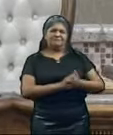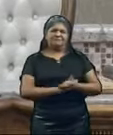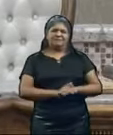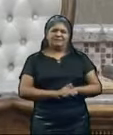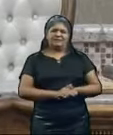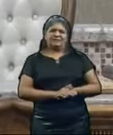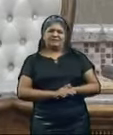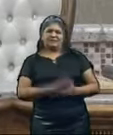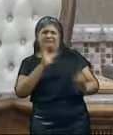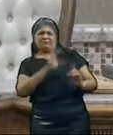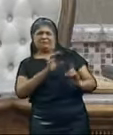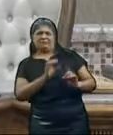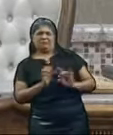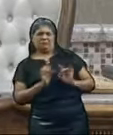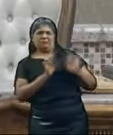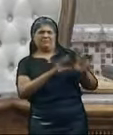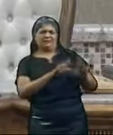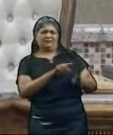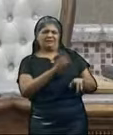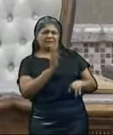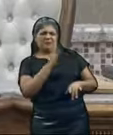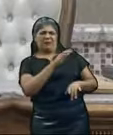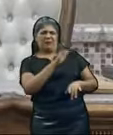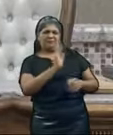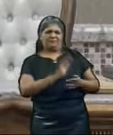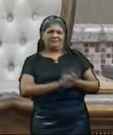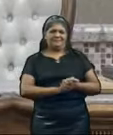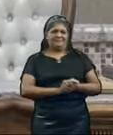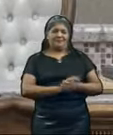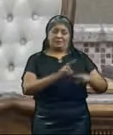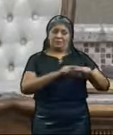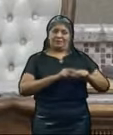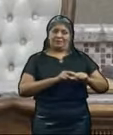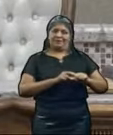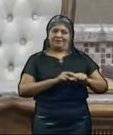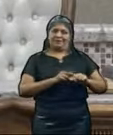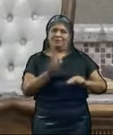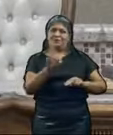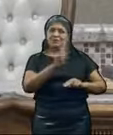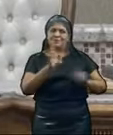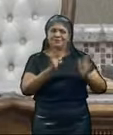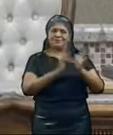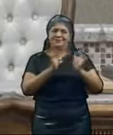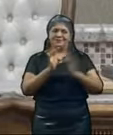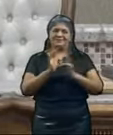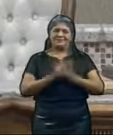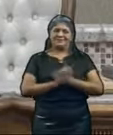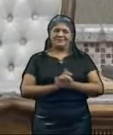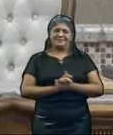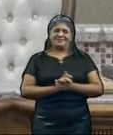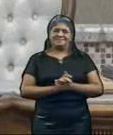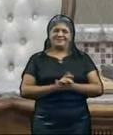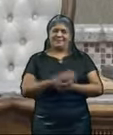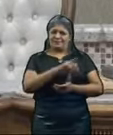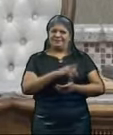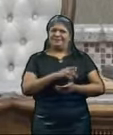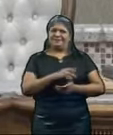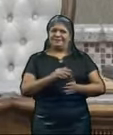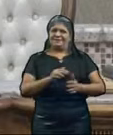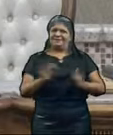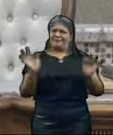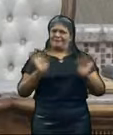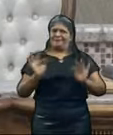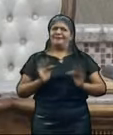rejeitarem o vosso nome como mal por causa do filho do homem folgar e nesse